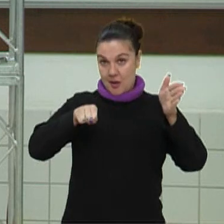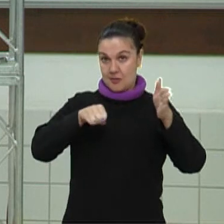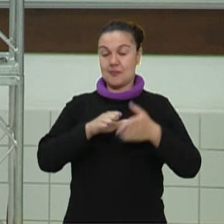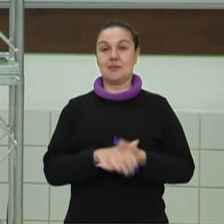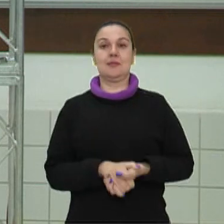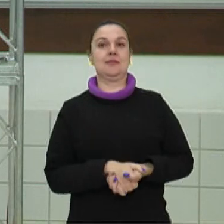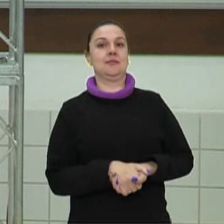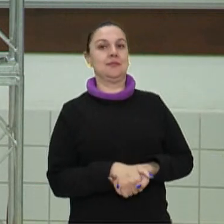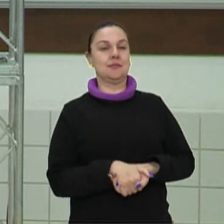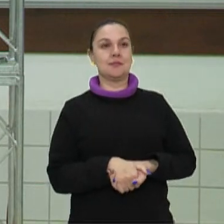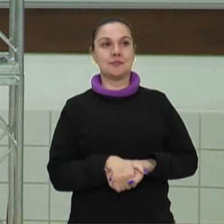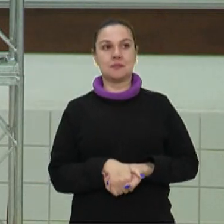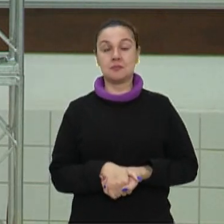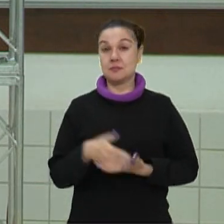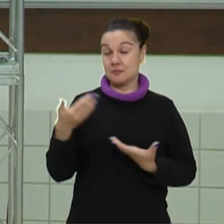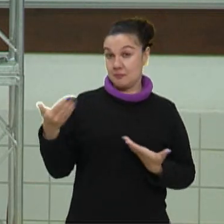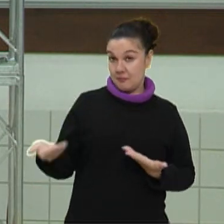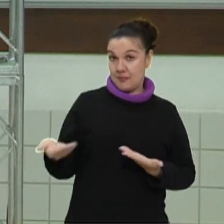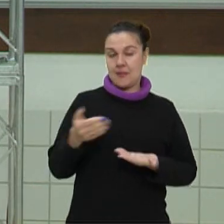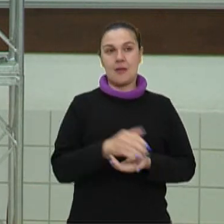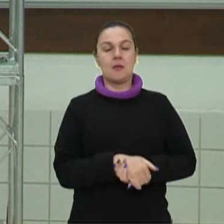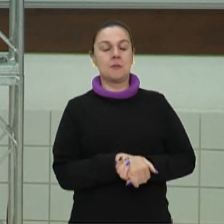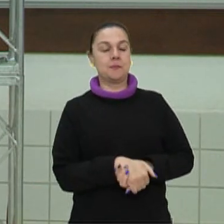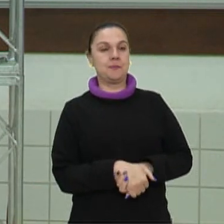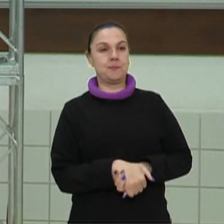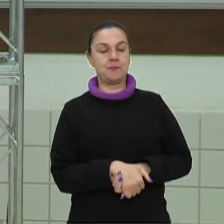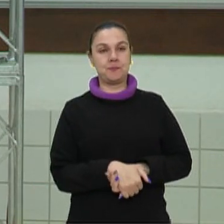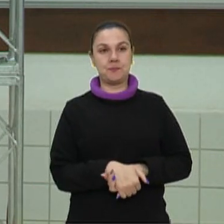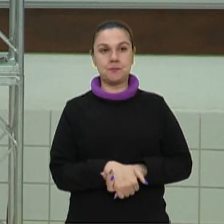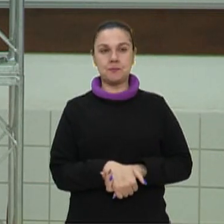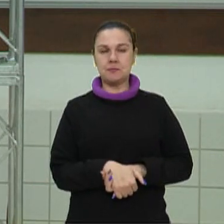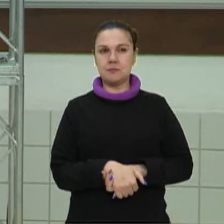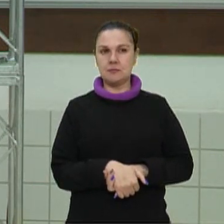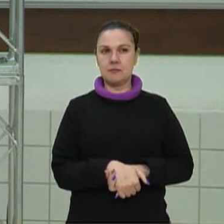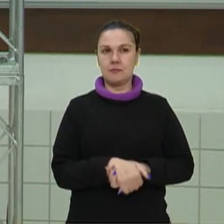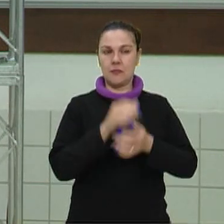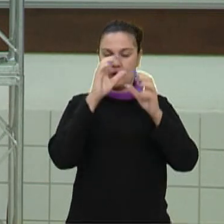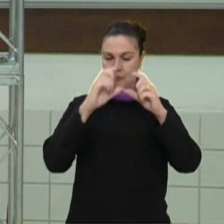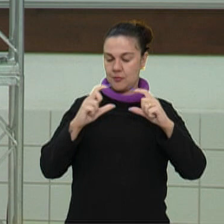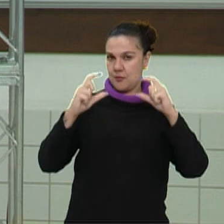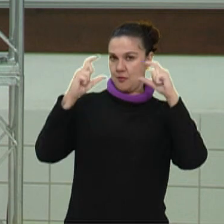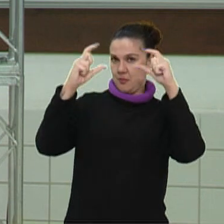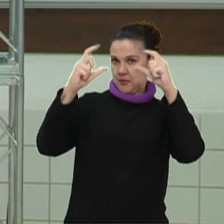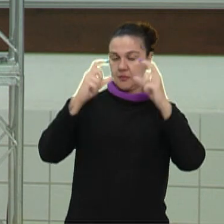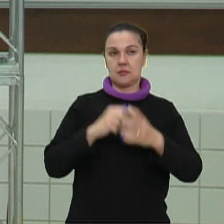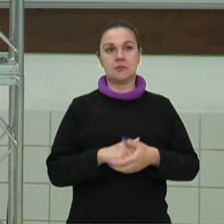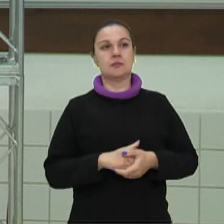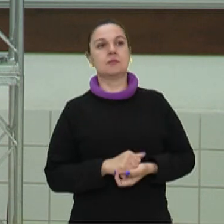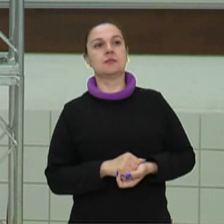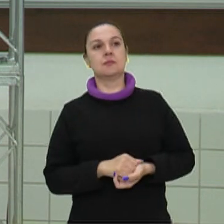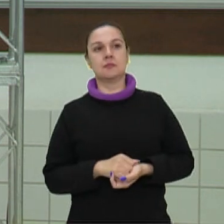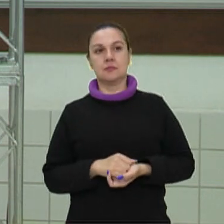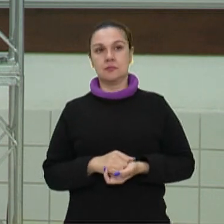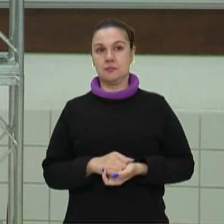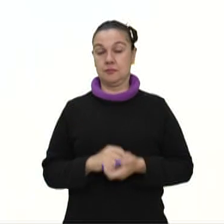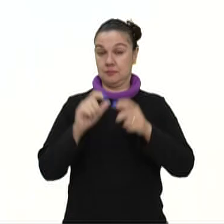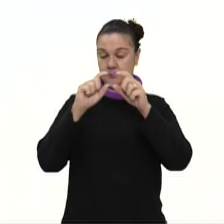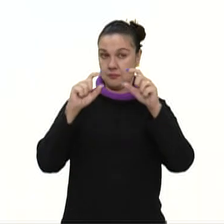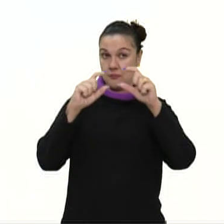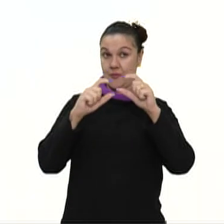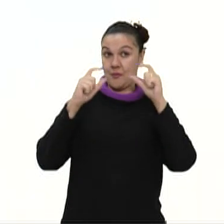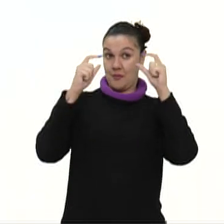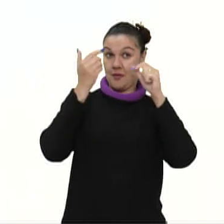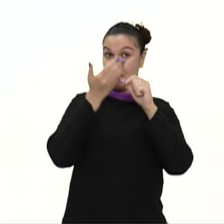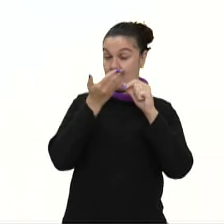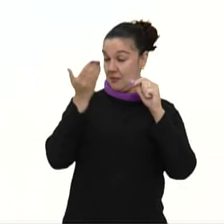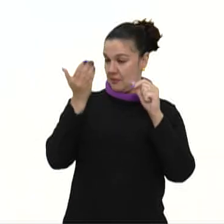medidas dos lados do retângulo. Veja só, vou guardar nossa equação então, 3x² menos 15x mais 18 igual a